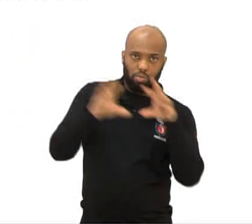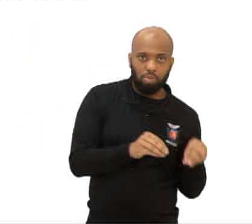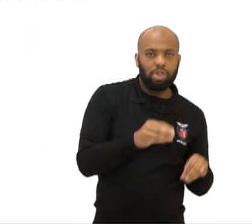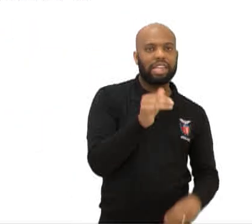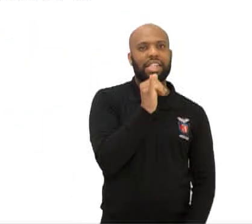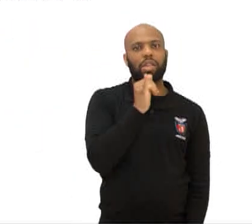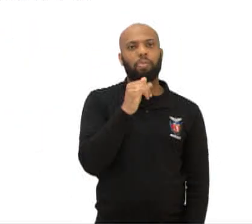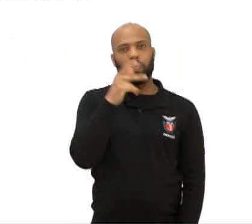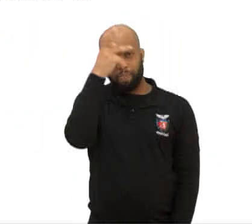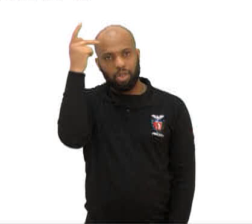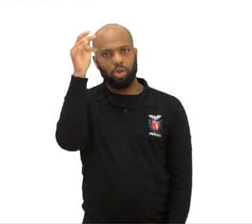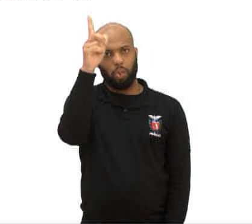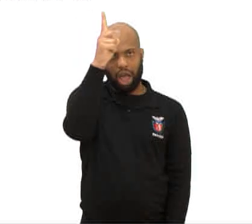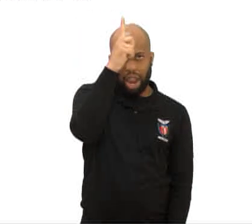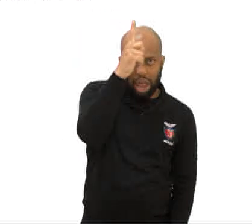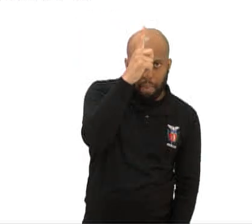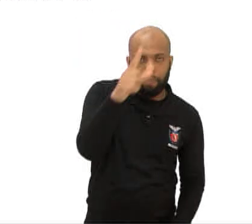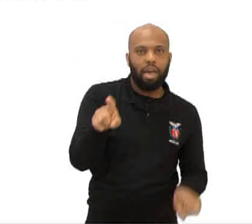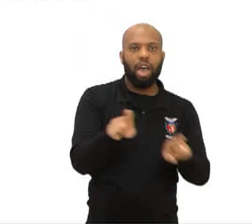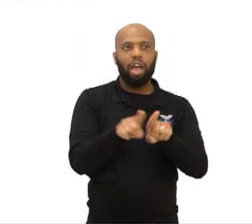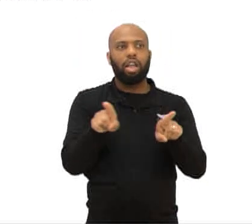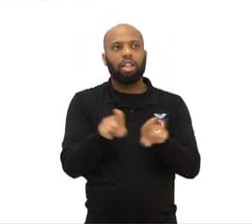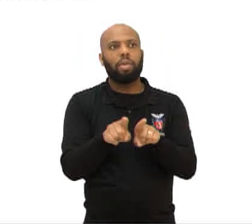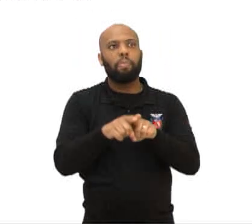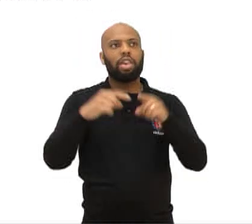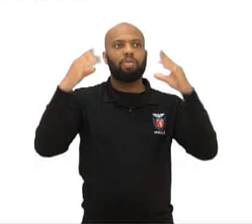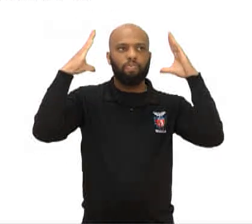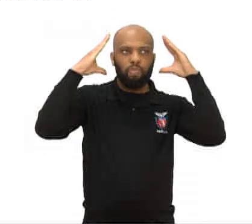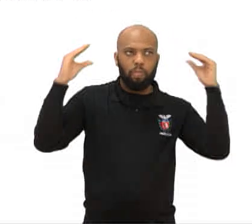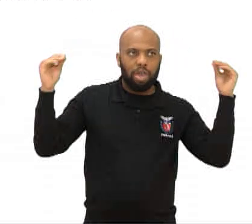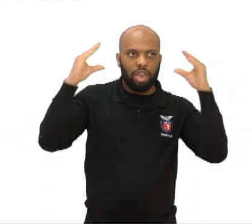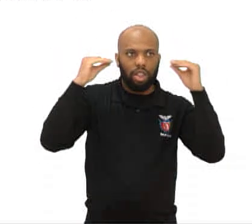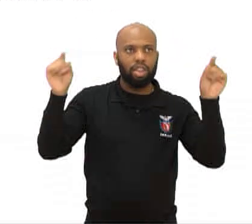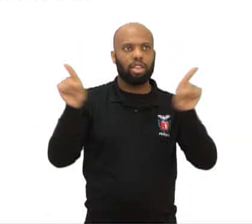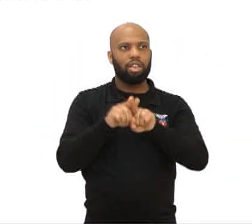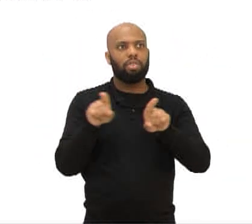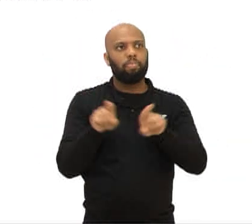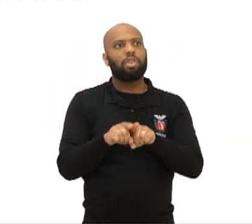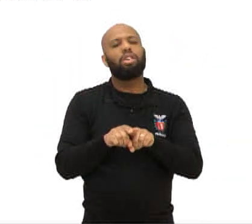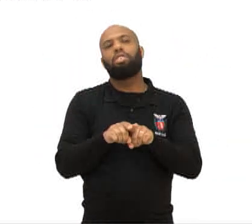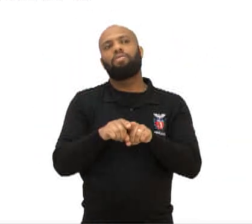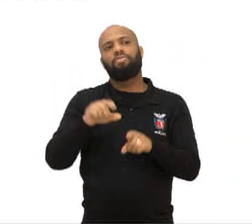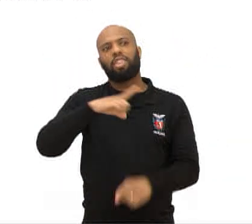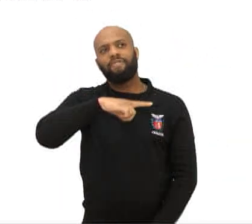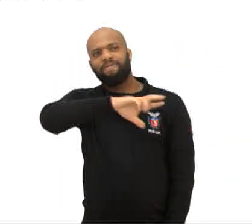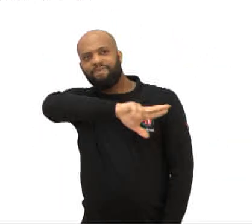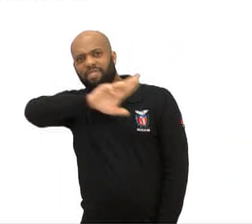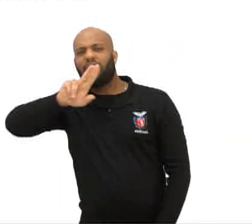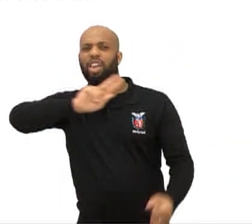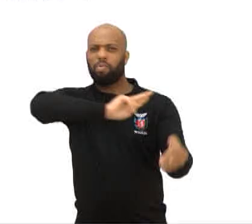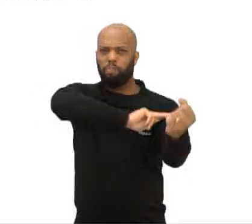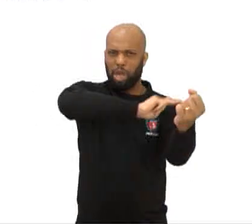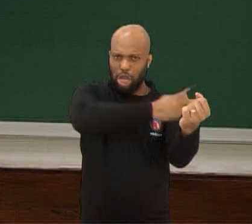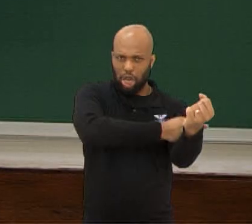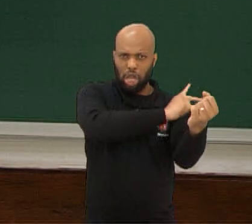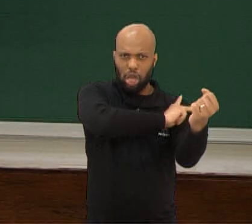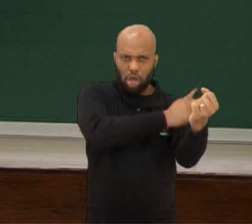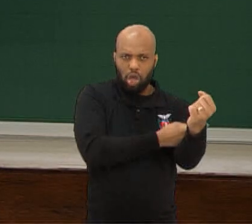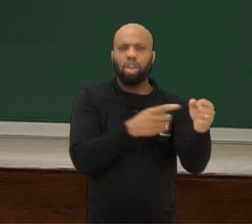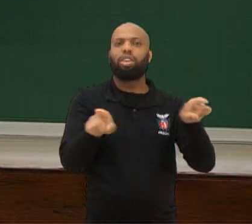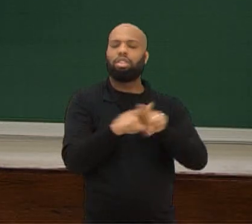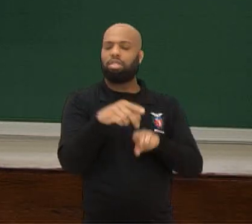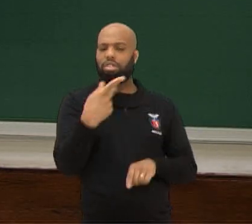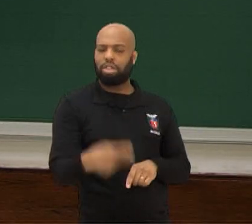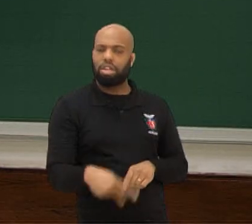alemães, holandeses, ucranianos, entre outros que compõem a população do Paraná e que, portanto, refletem